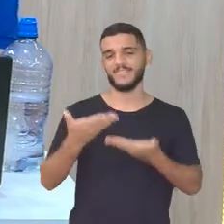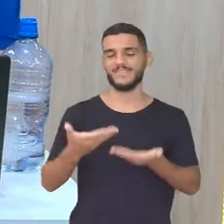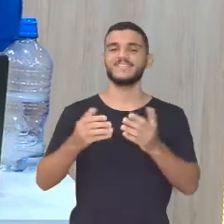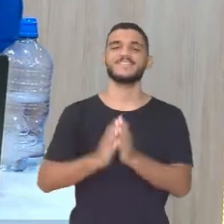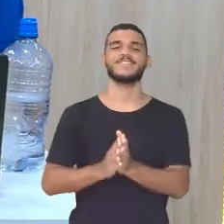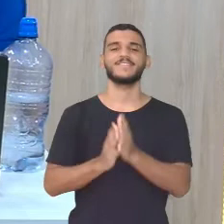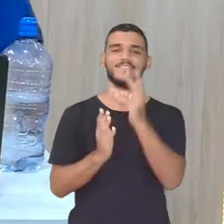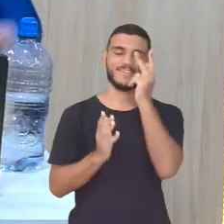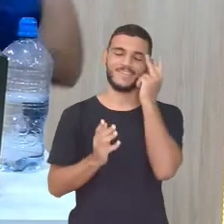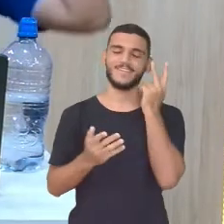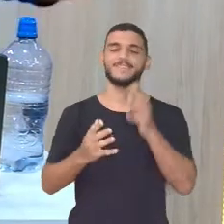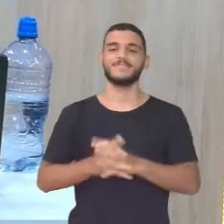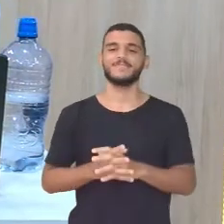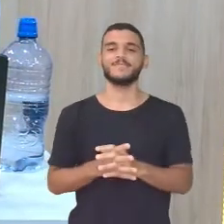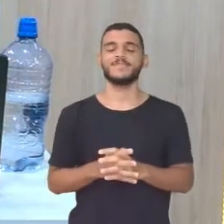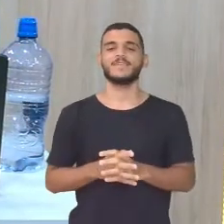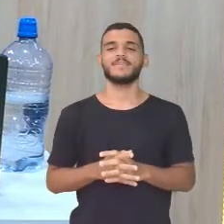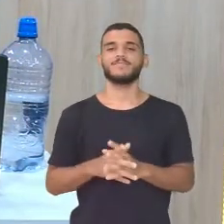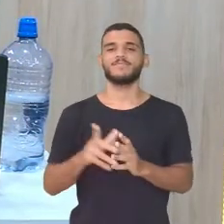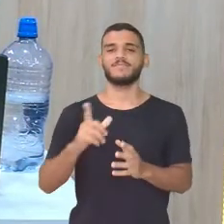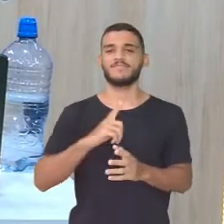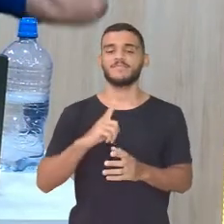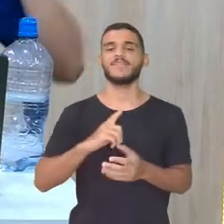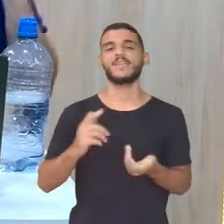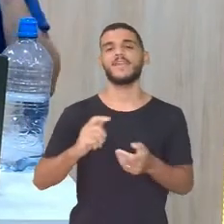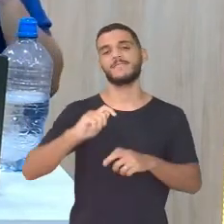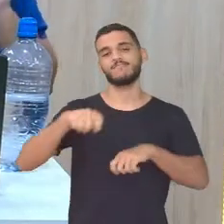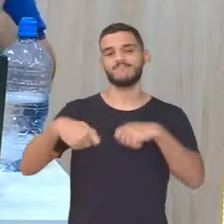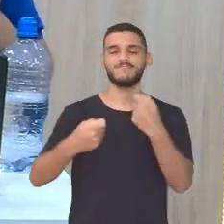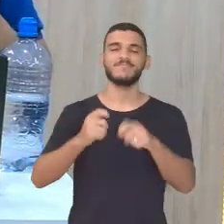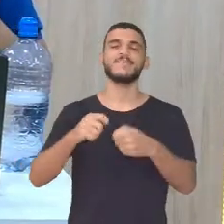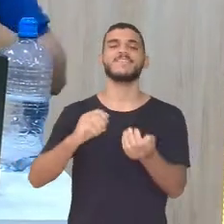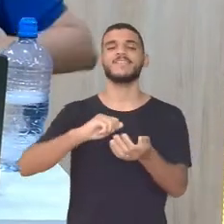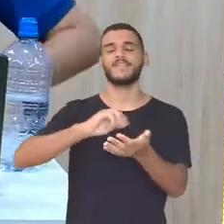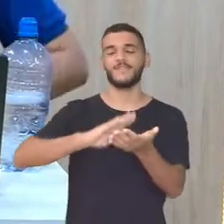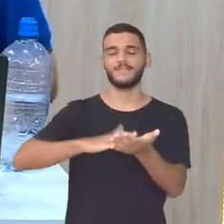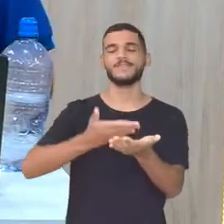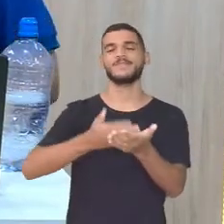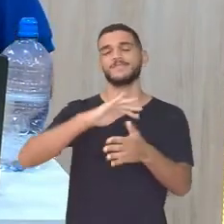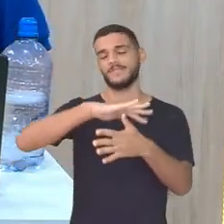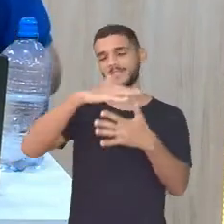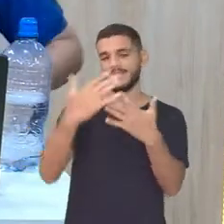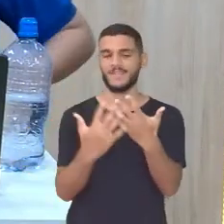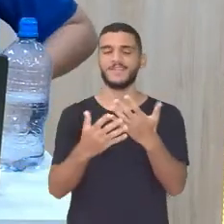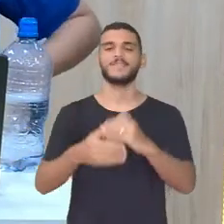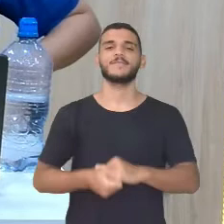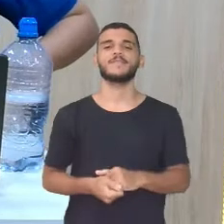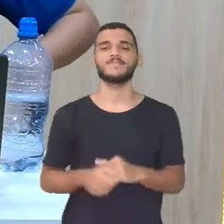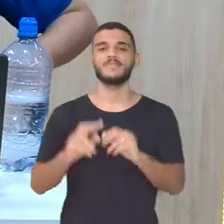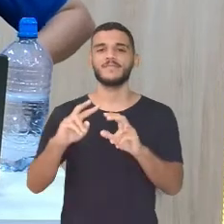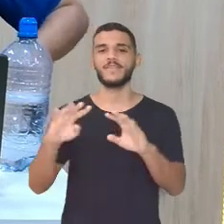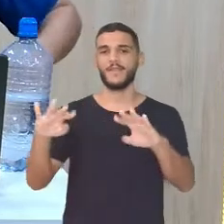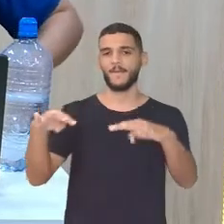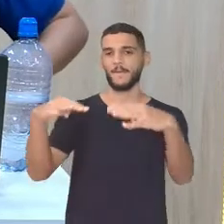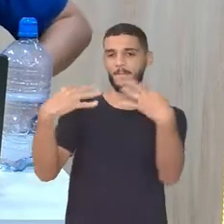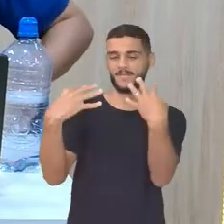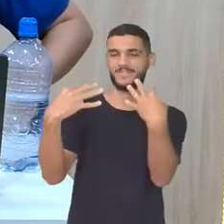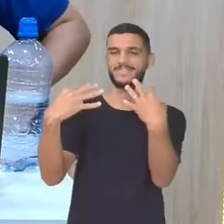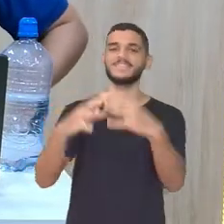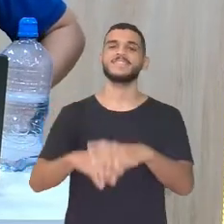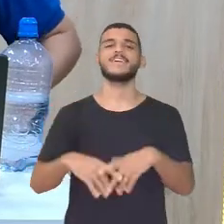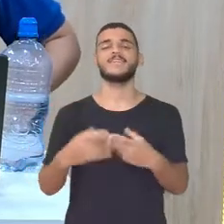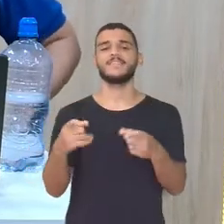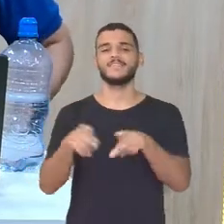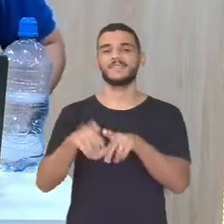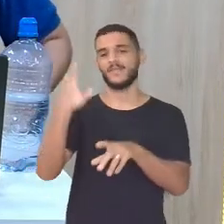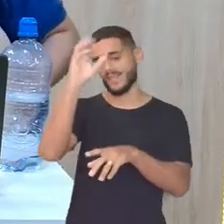bem-vindo, Clisman. Ele vai fazer a sinalização aí em Libras, então prestem atenção em Clisman. Vão aprendendo aí alguns